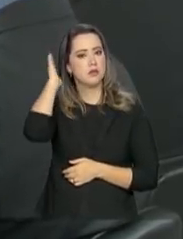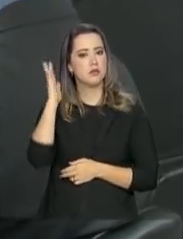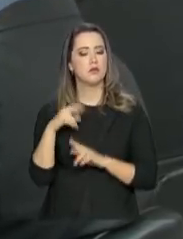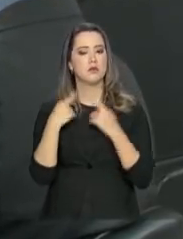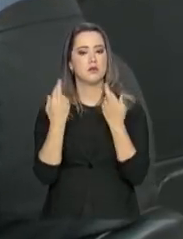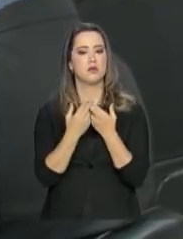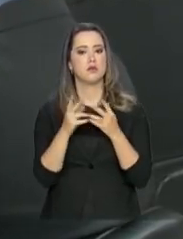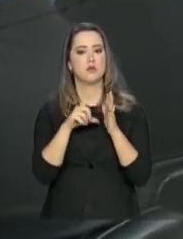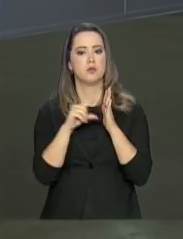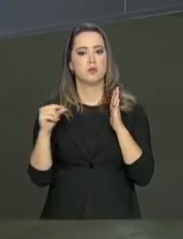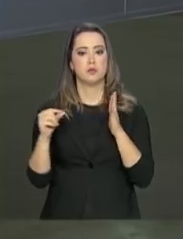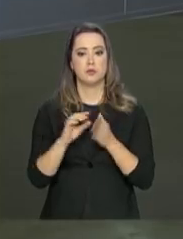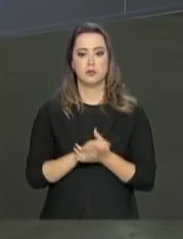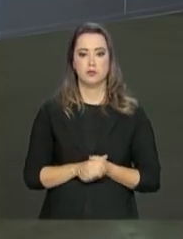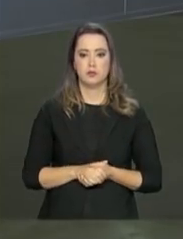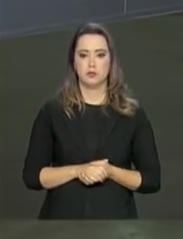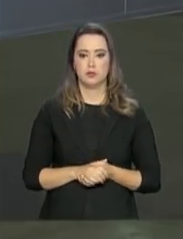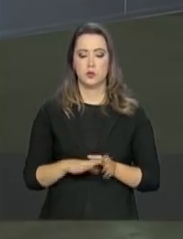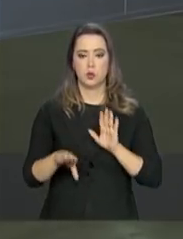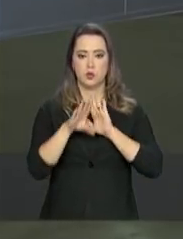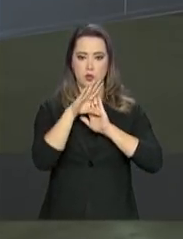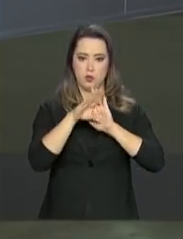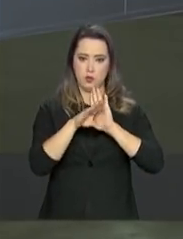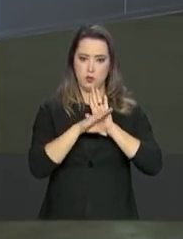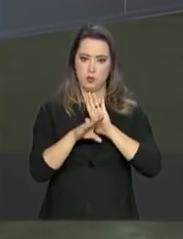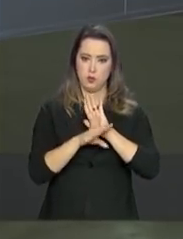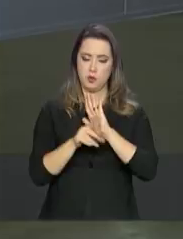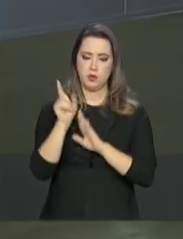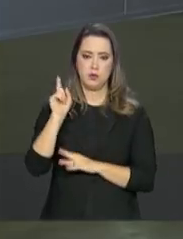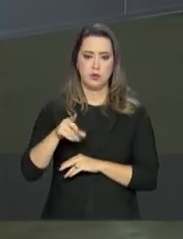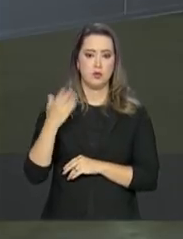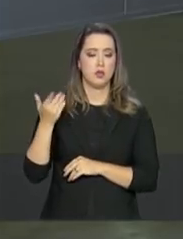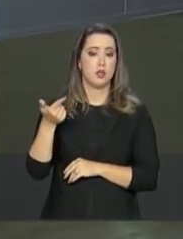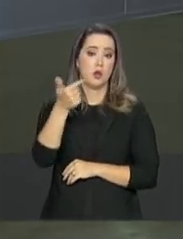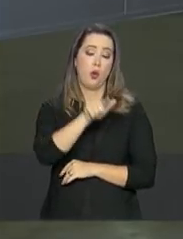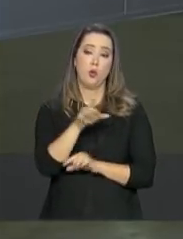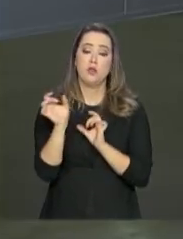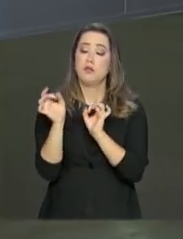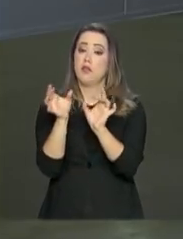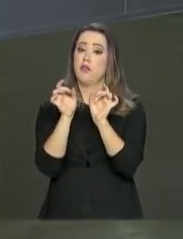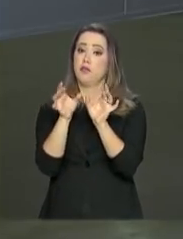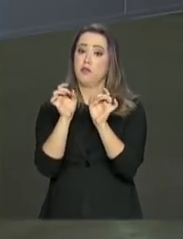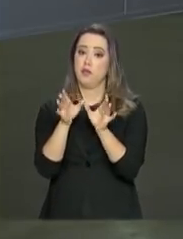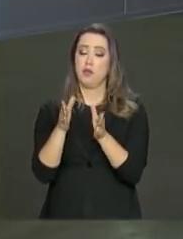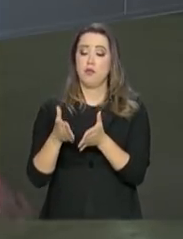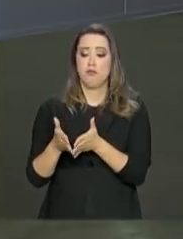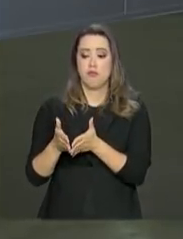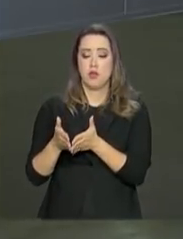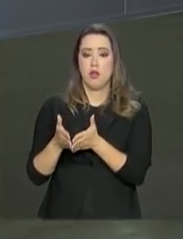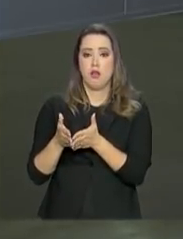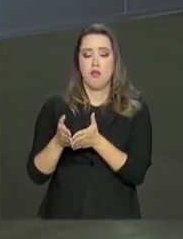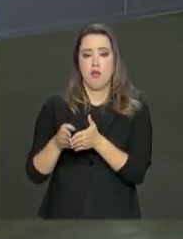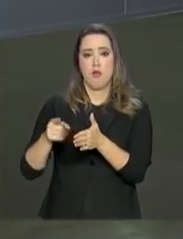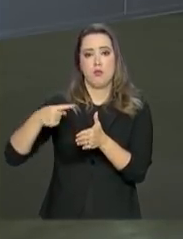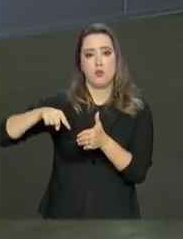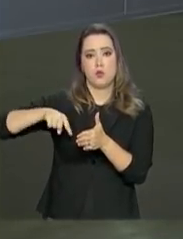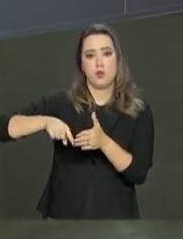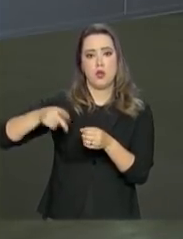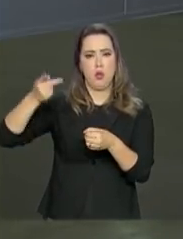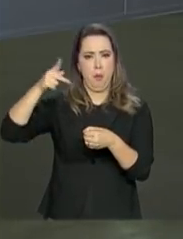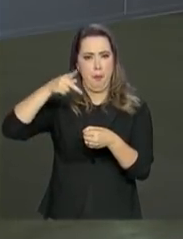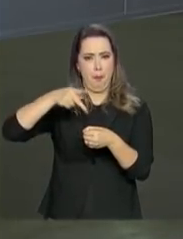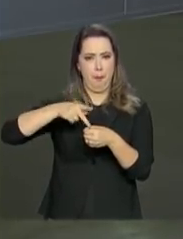do planalto um dos projetos qualificados é mais um leilão de poços do pré sal que nas últimas disputas